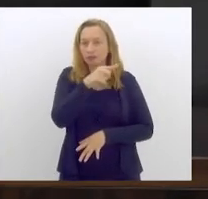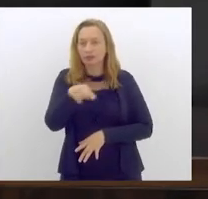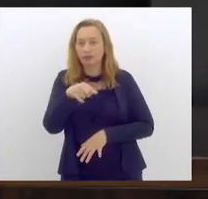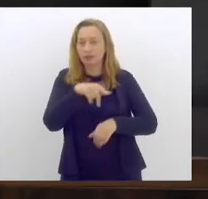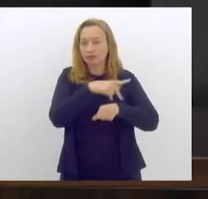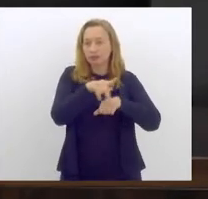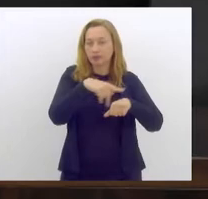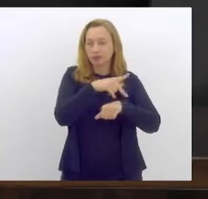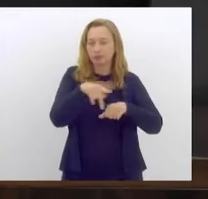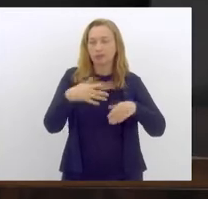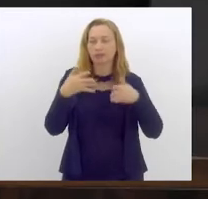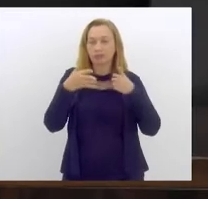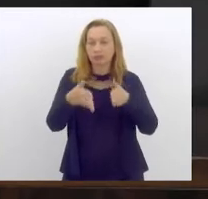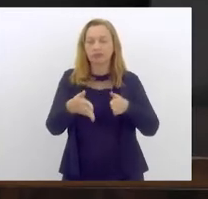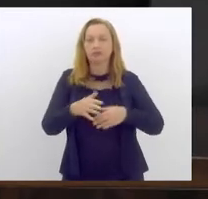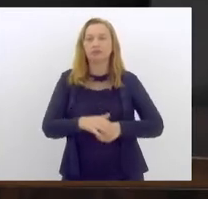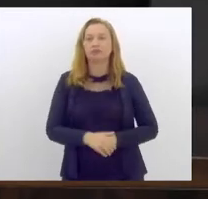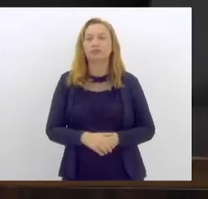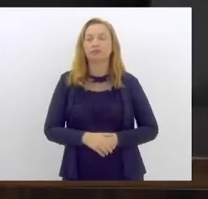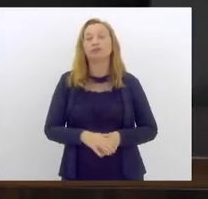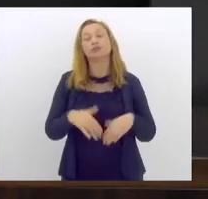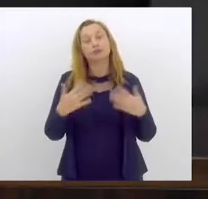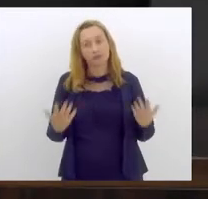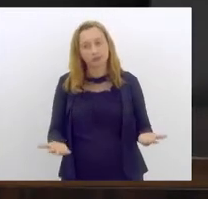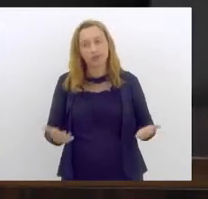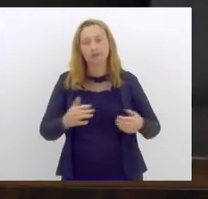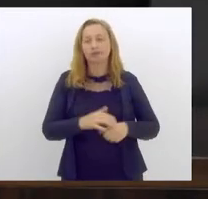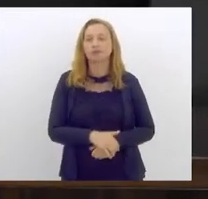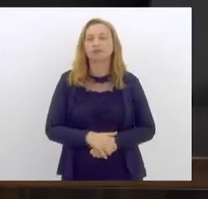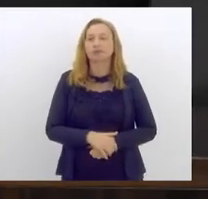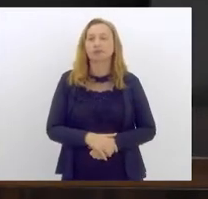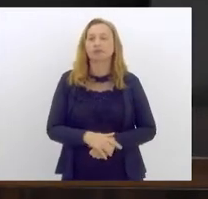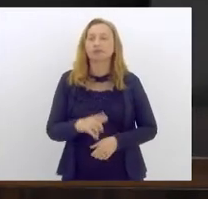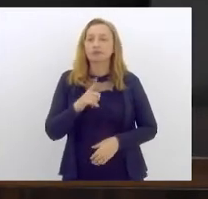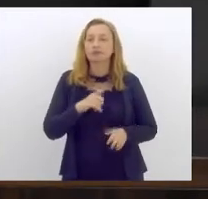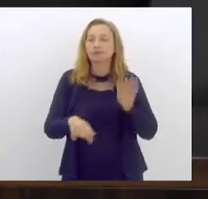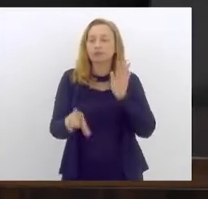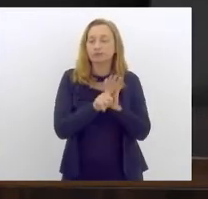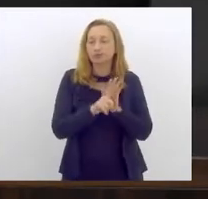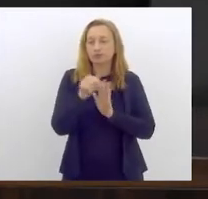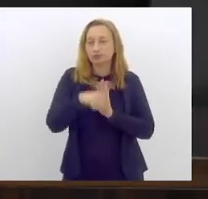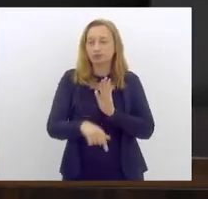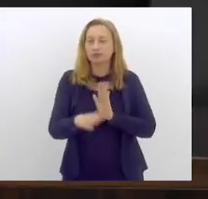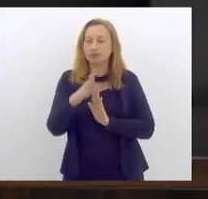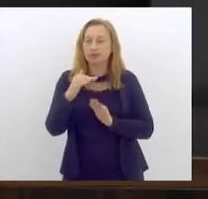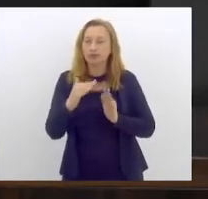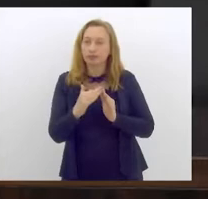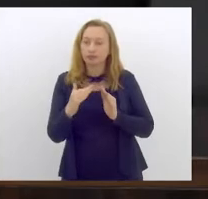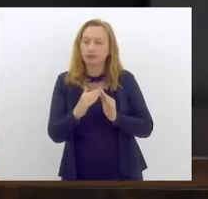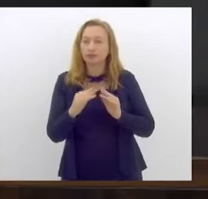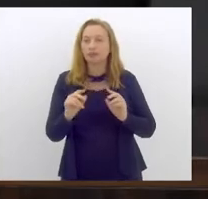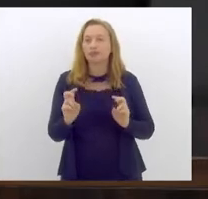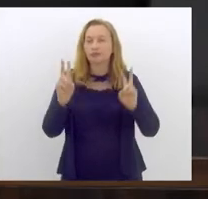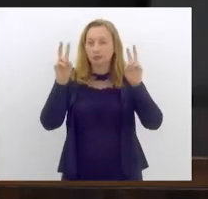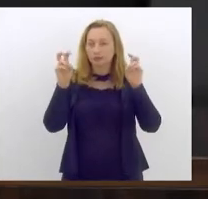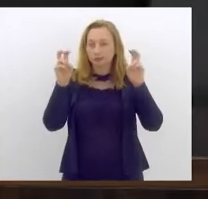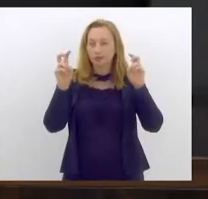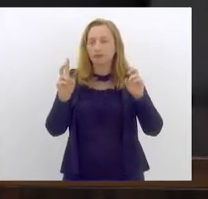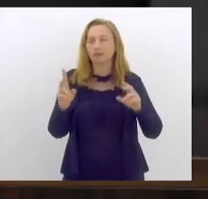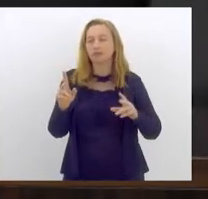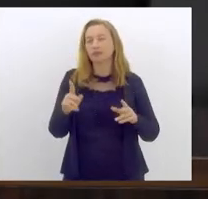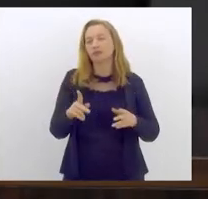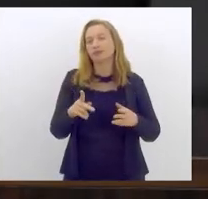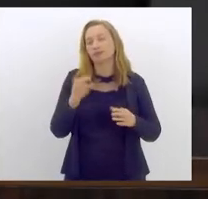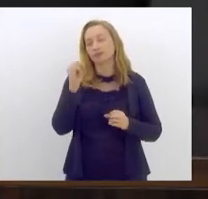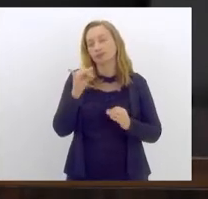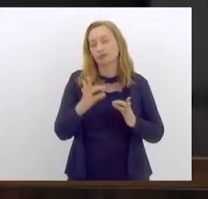países centrais então tem legislações aqui dentro que dizem respeito a essas questões